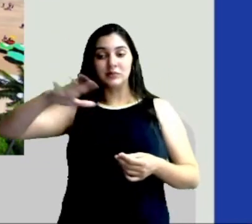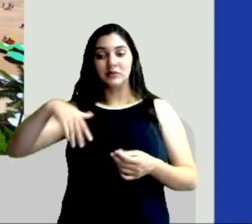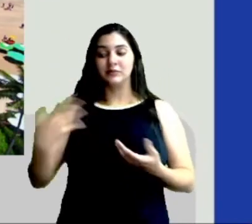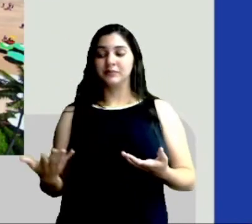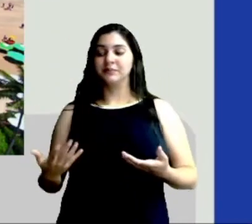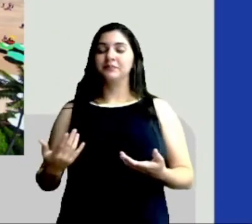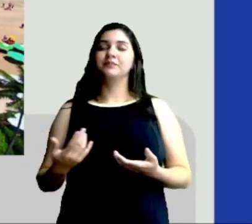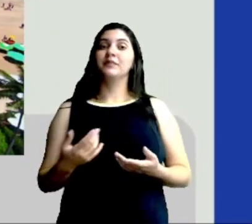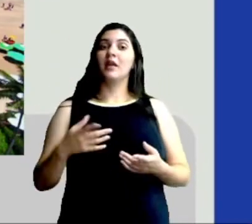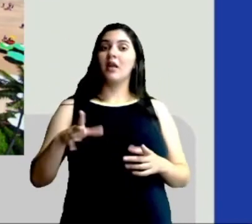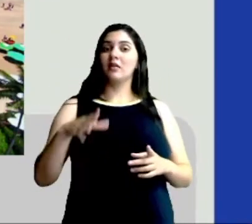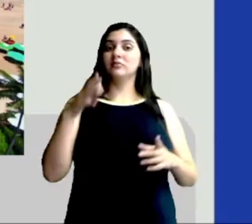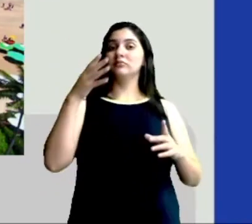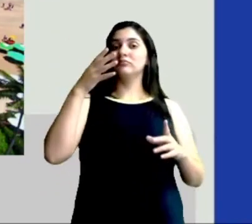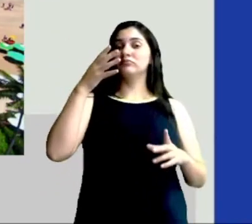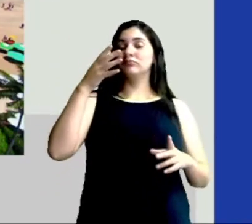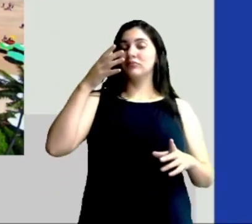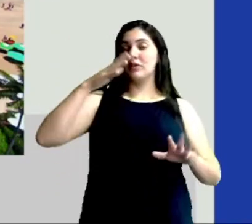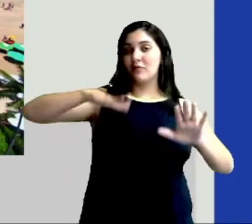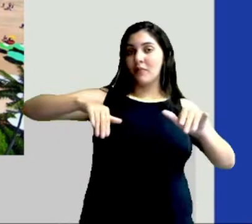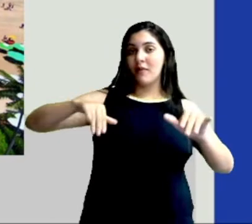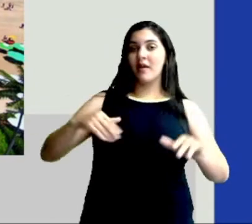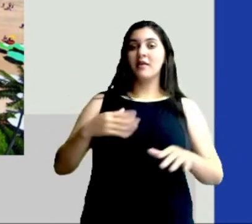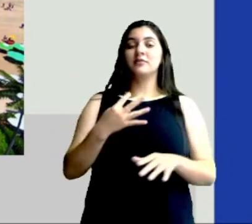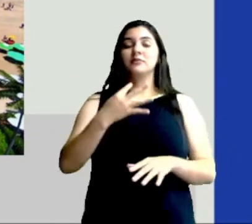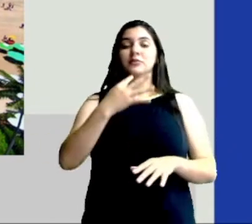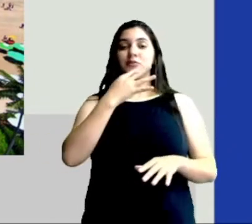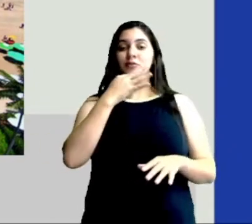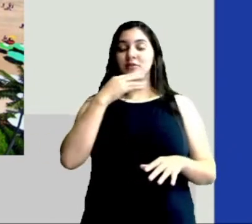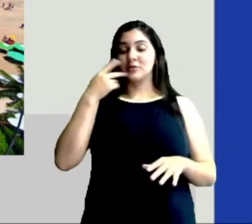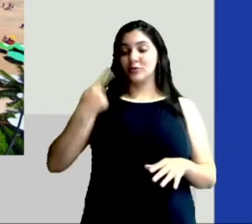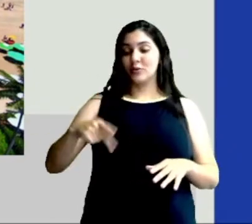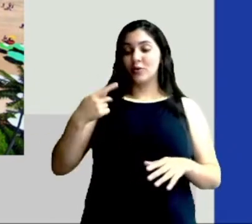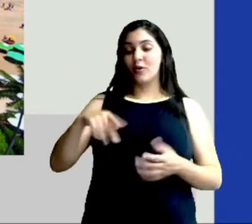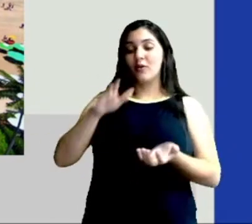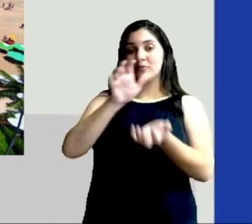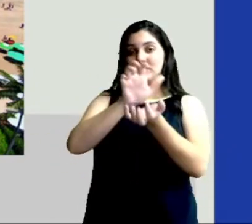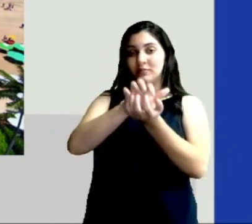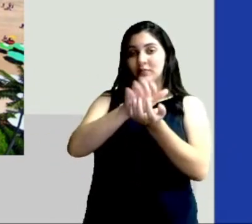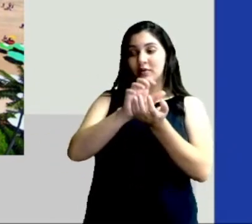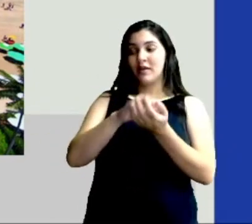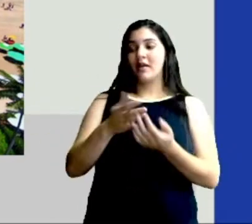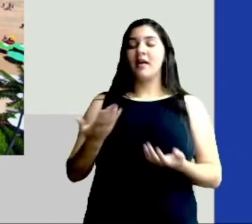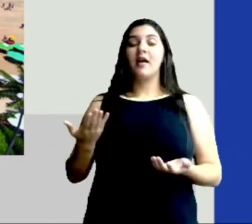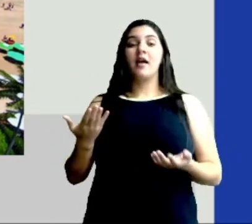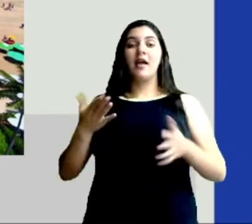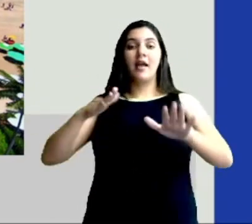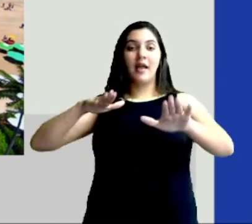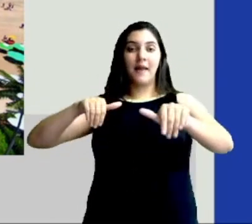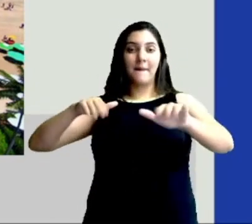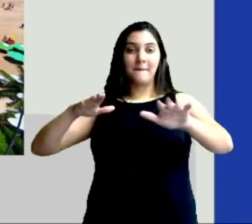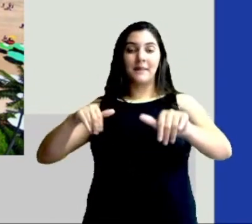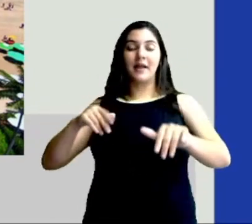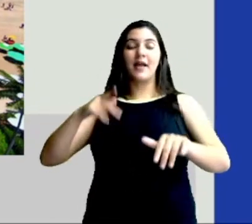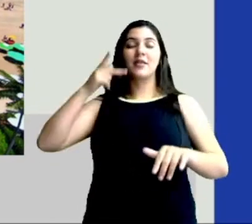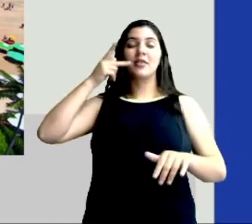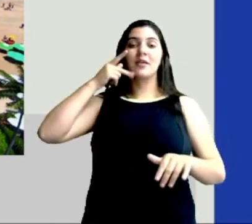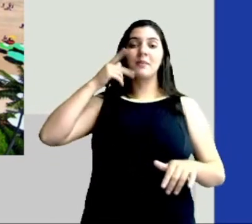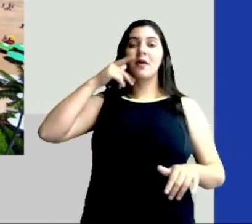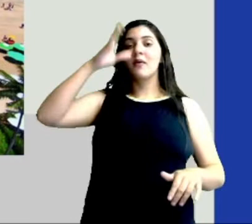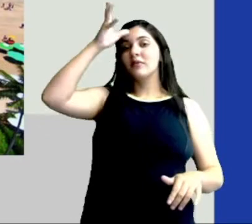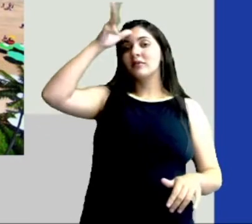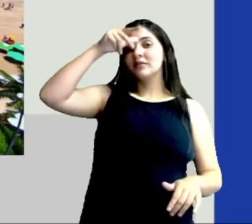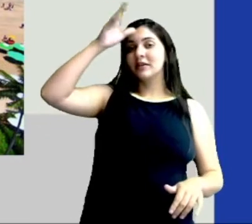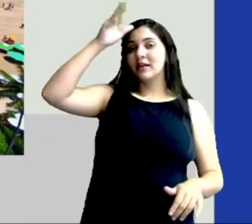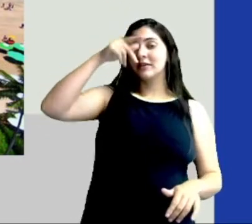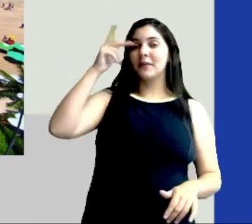uma das praias muito conhecida aqui no nosso estado de Pernambuco, que é a praia de Porto de Galinhas. E aí nós